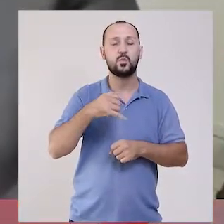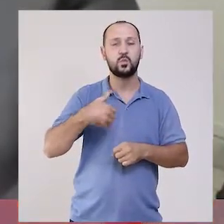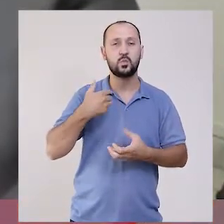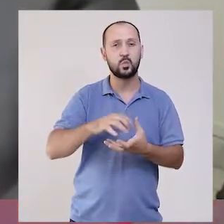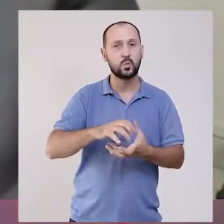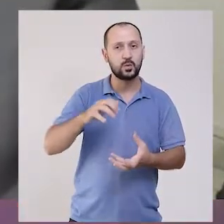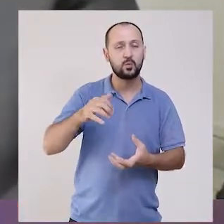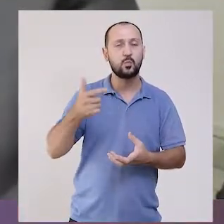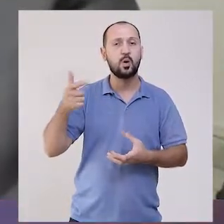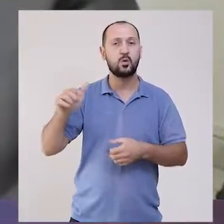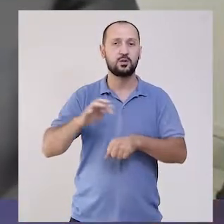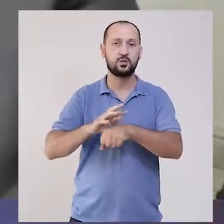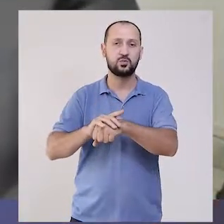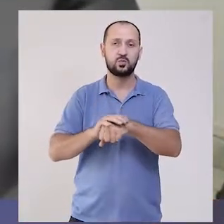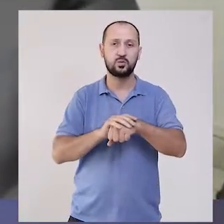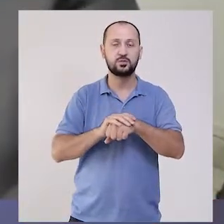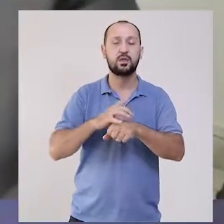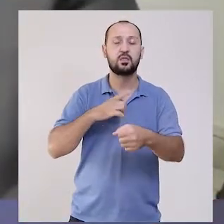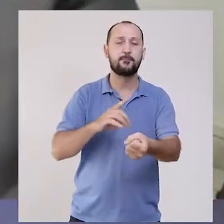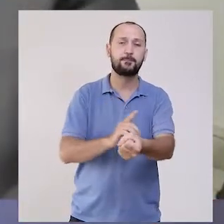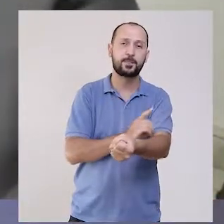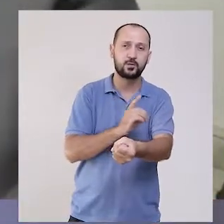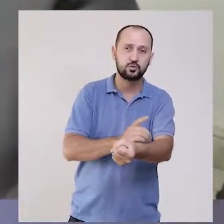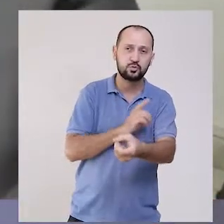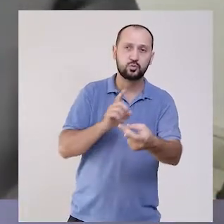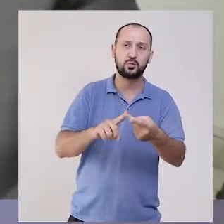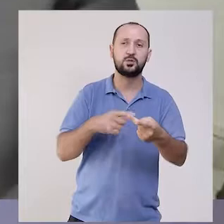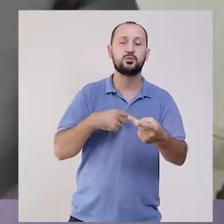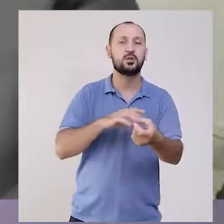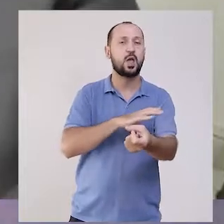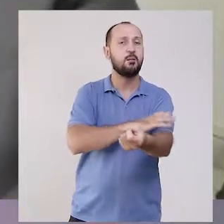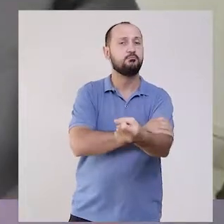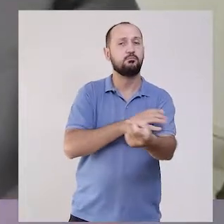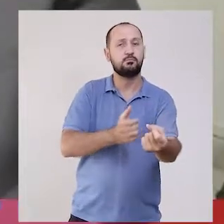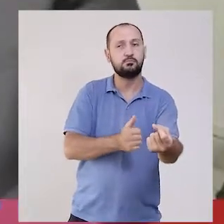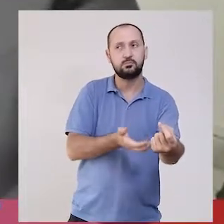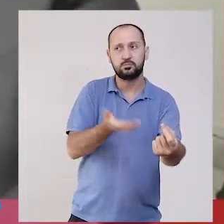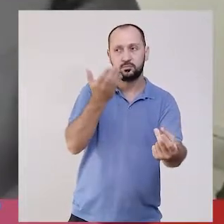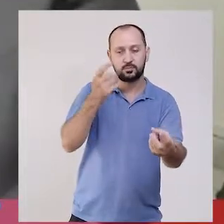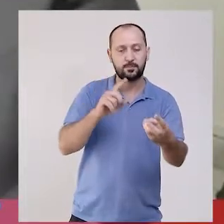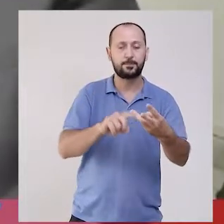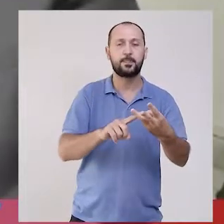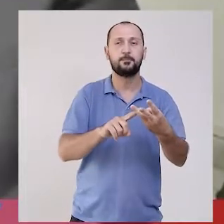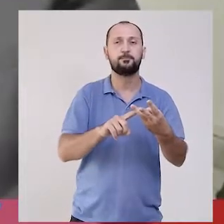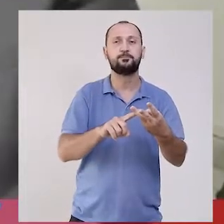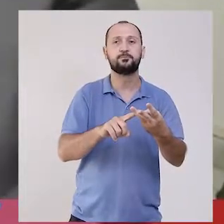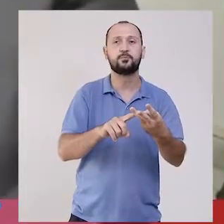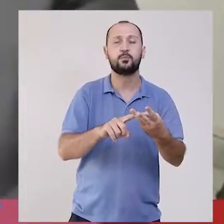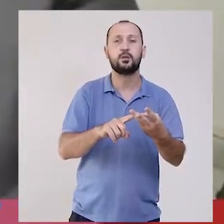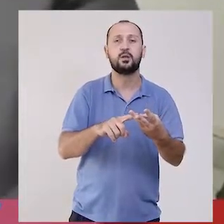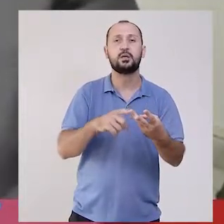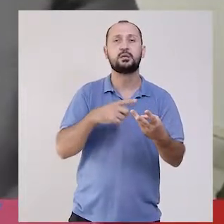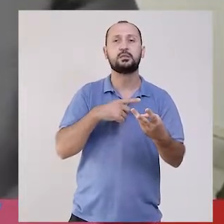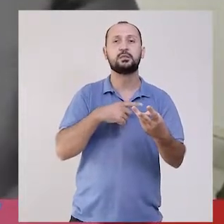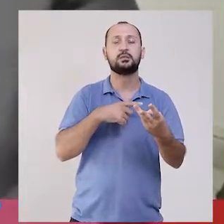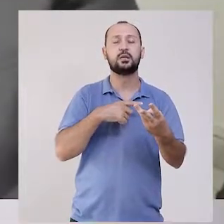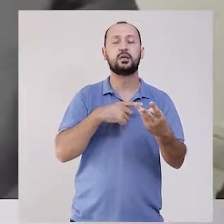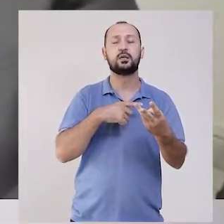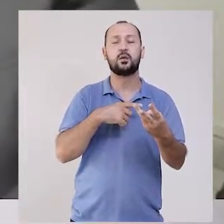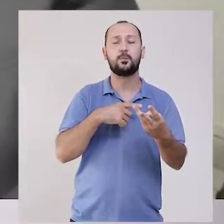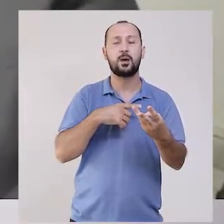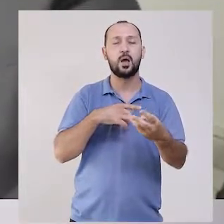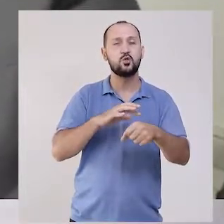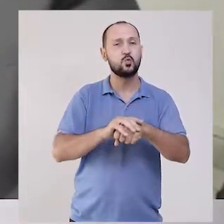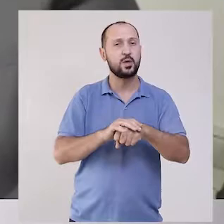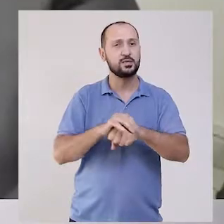idoso com uma comorbidade, um idoso diabético, um idoso hipertenso ou com alguma tendência realmente de